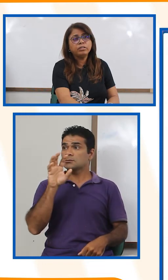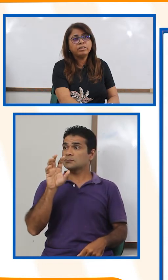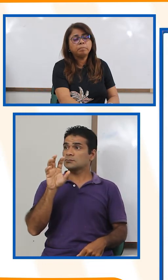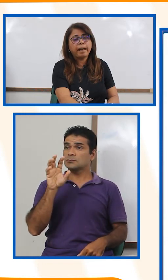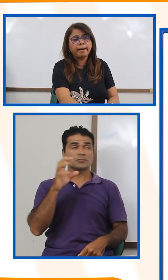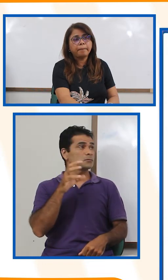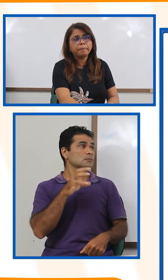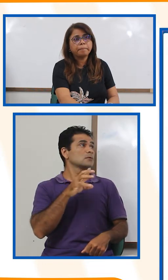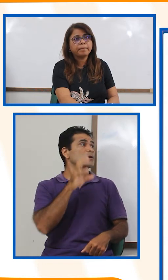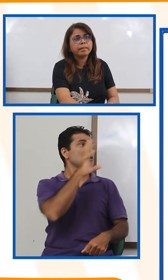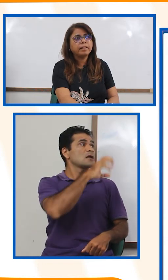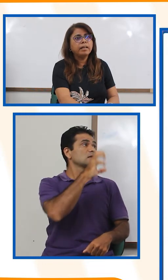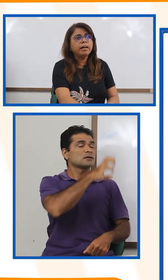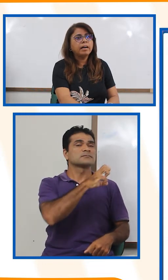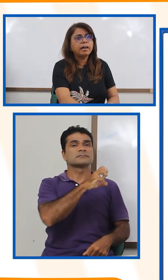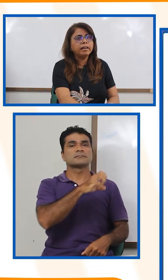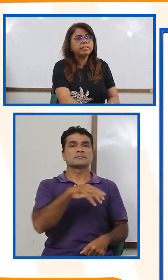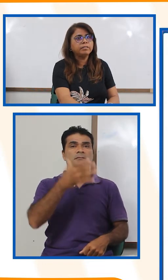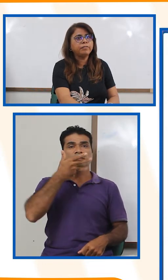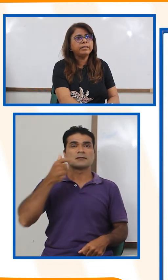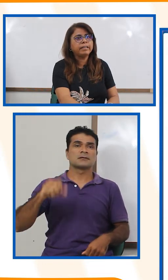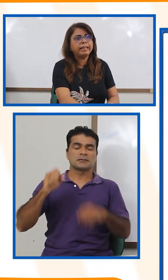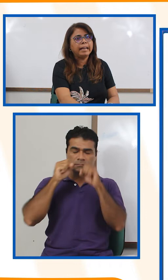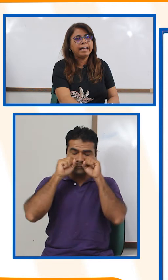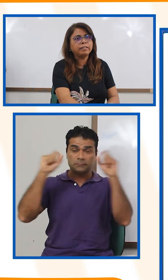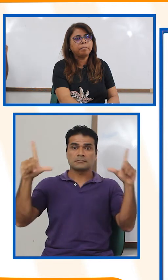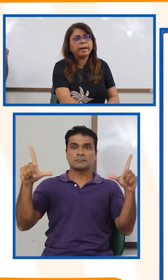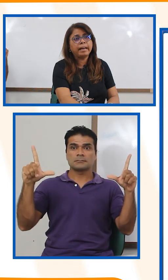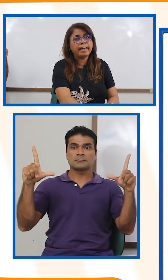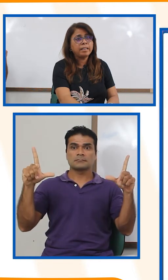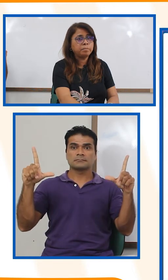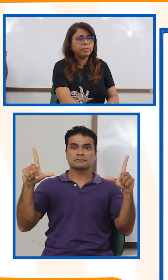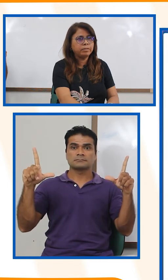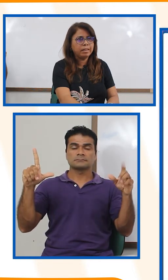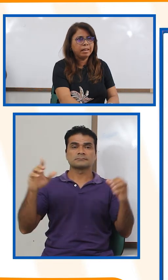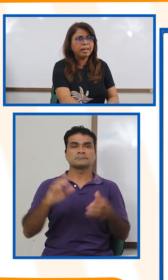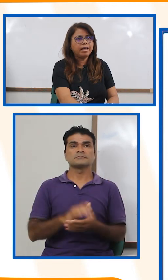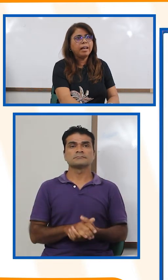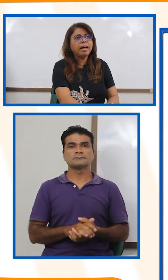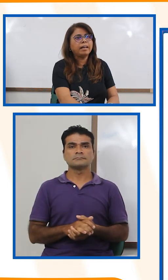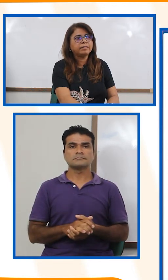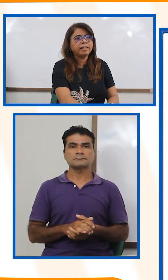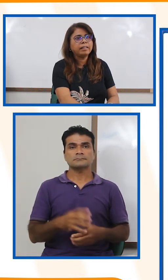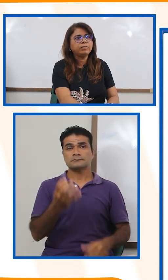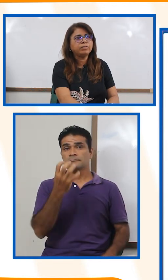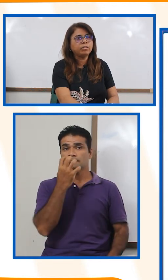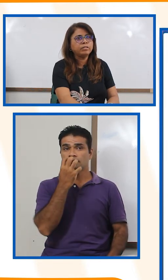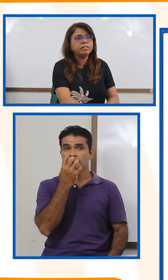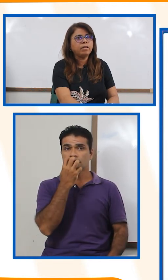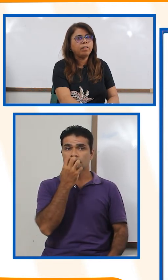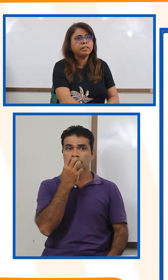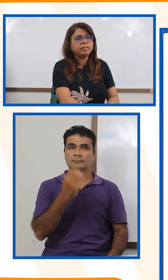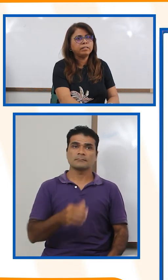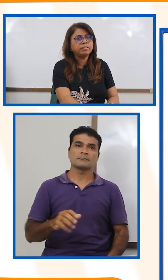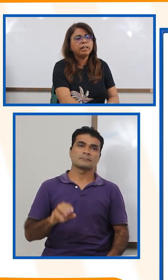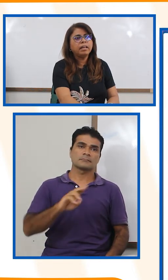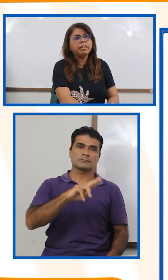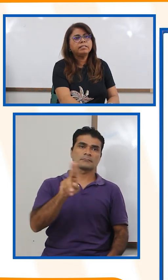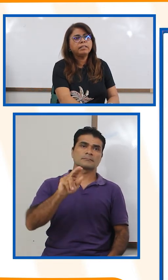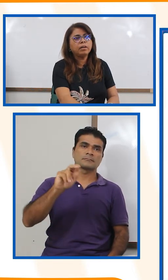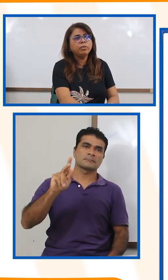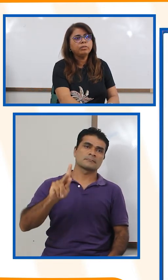incêndio dispara. Kurt foi treinado para responder a certos sons e